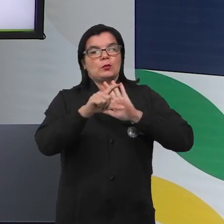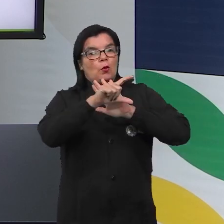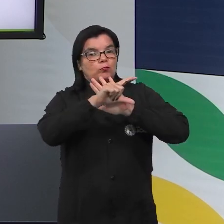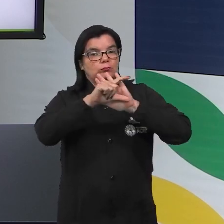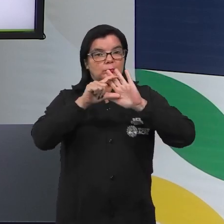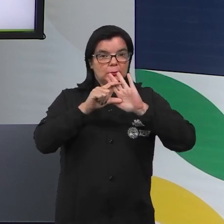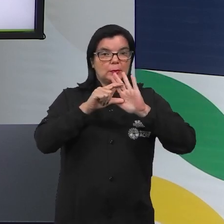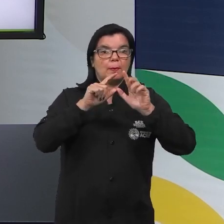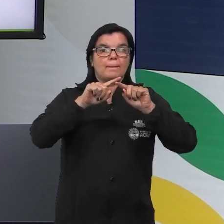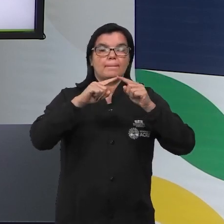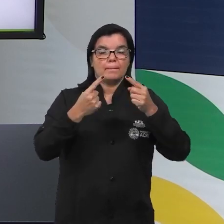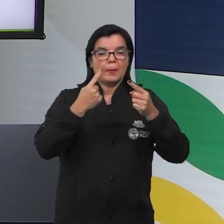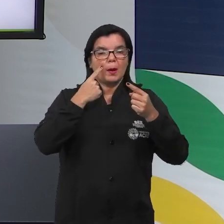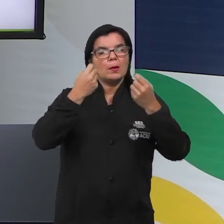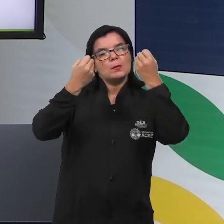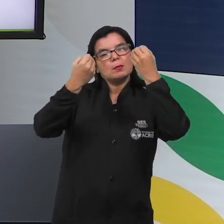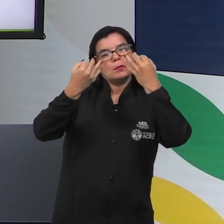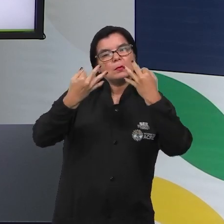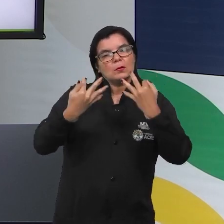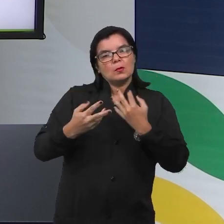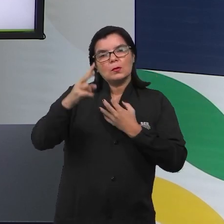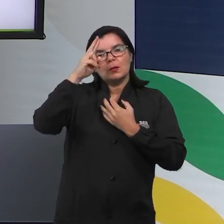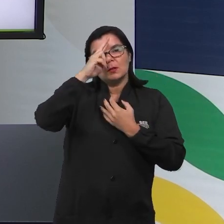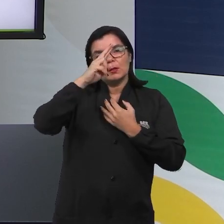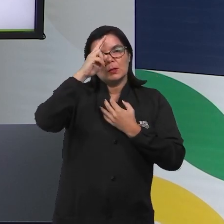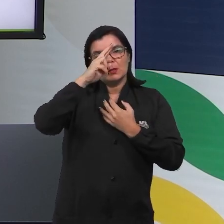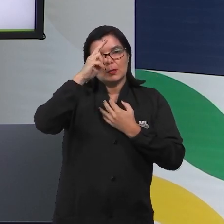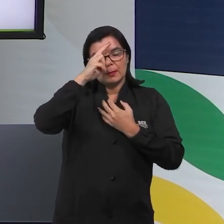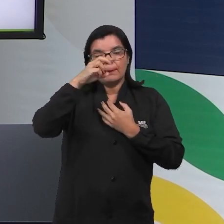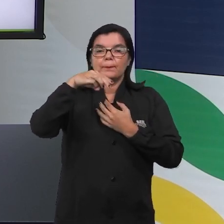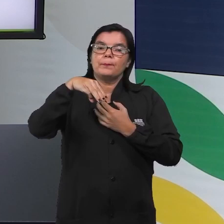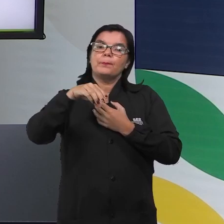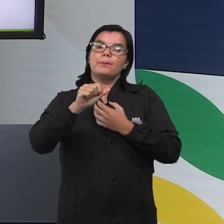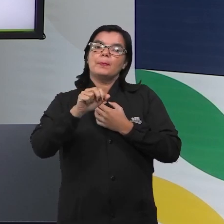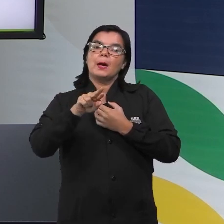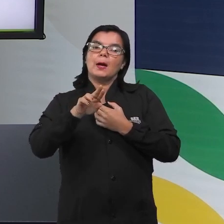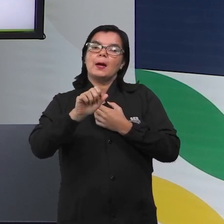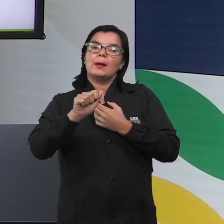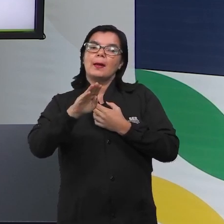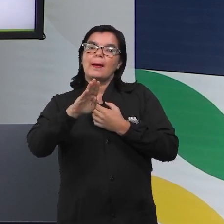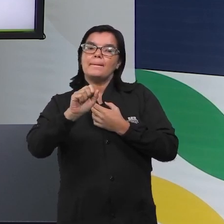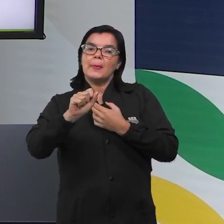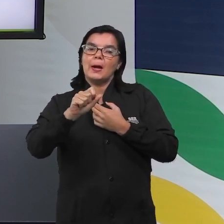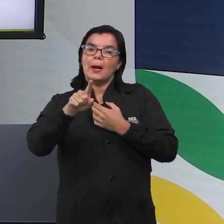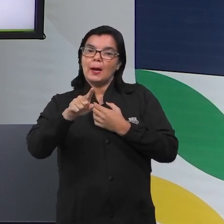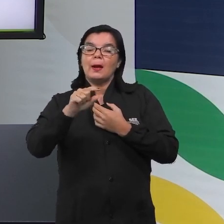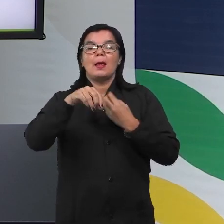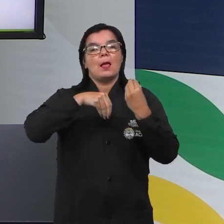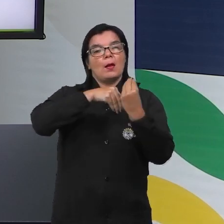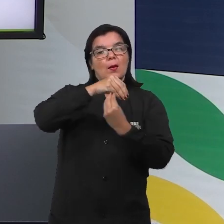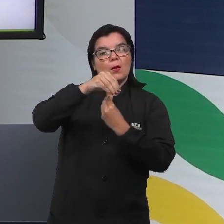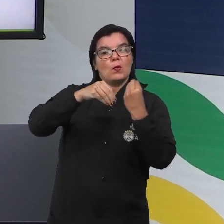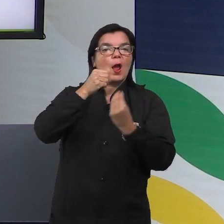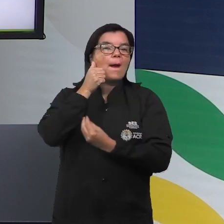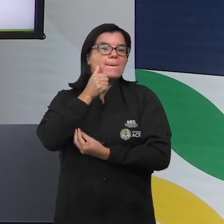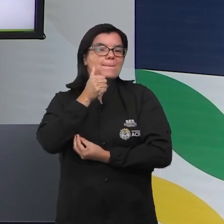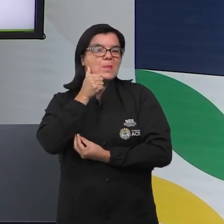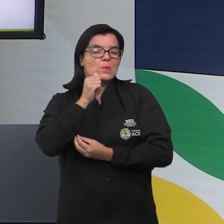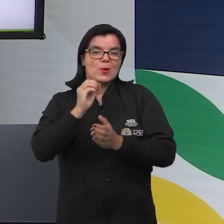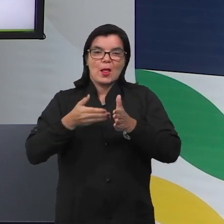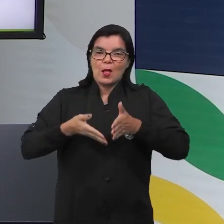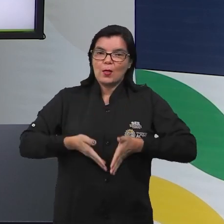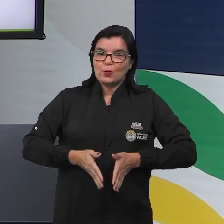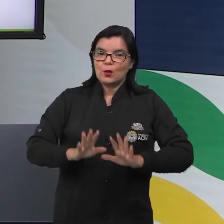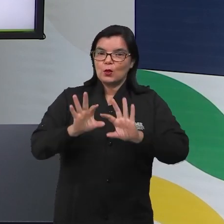tá? Mas ele conta um pouco da história da Marabá. Como assim? A Marabá é uma mestiça. Ela nasce